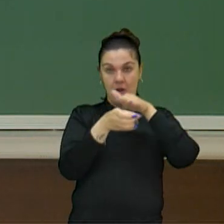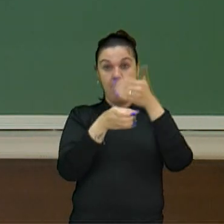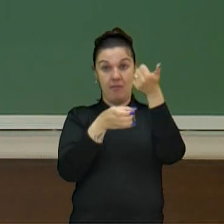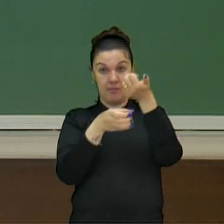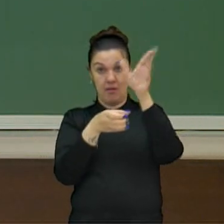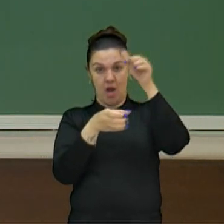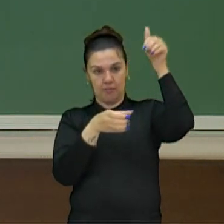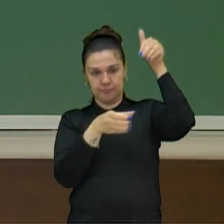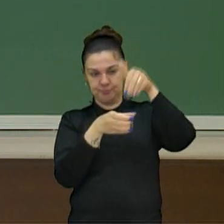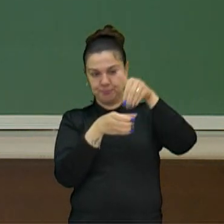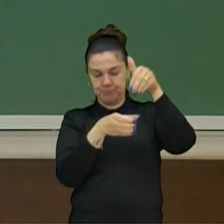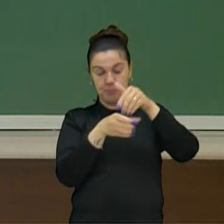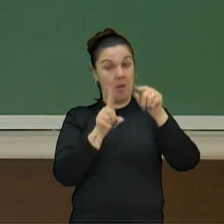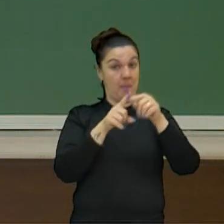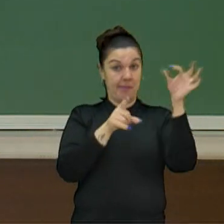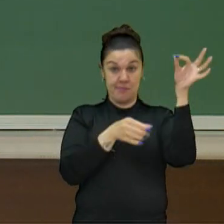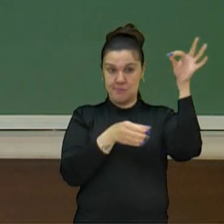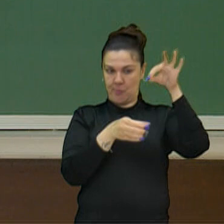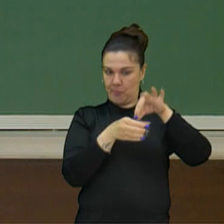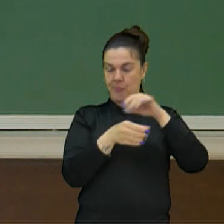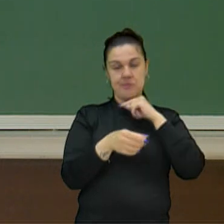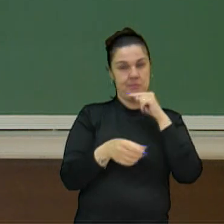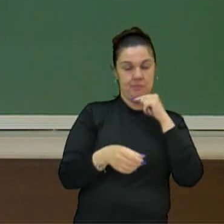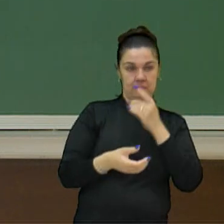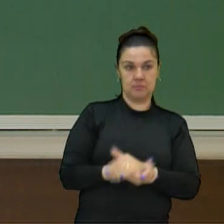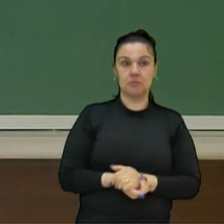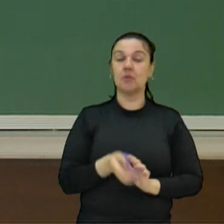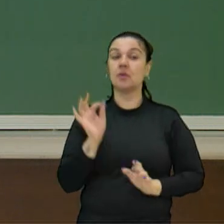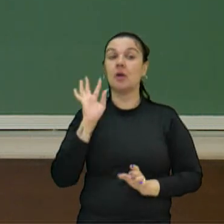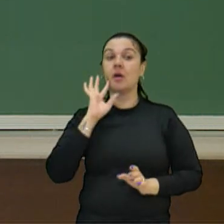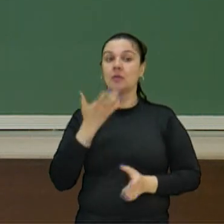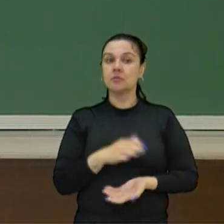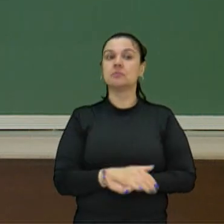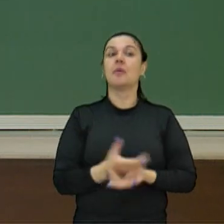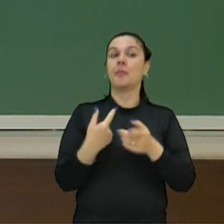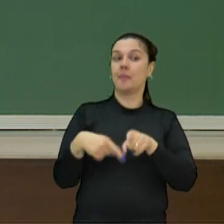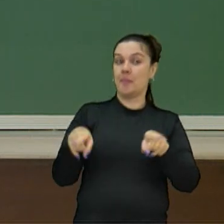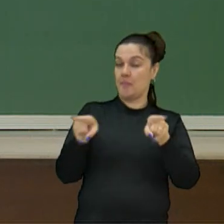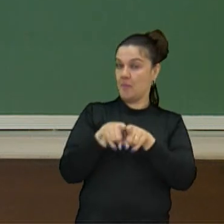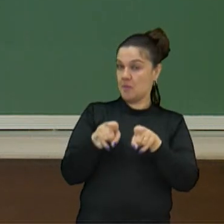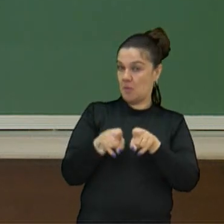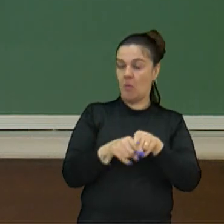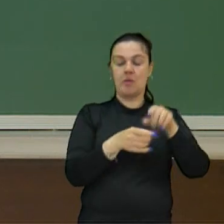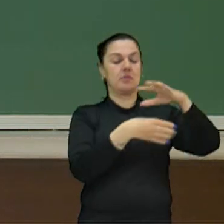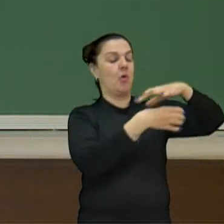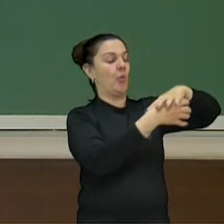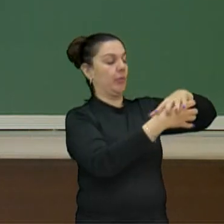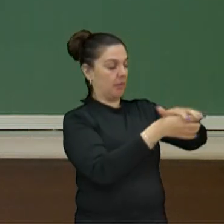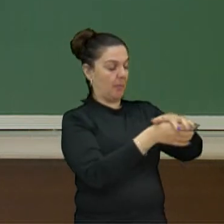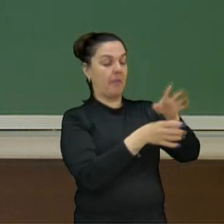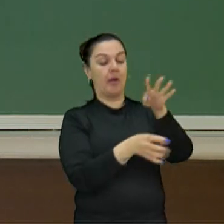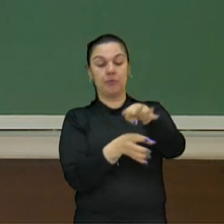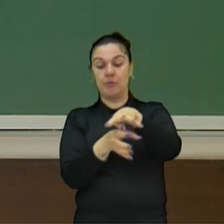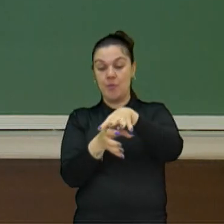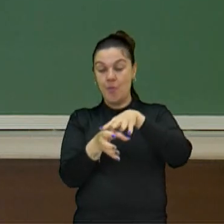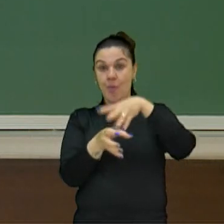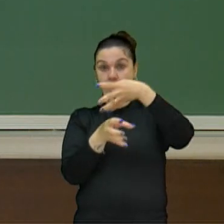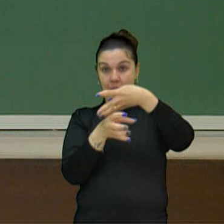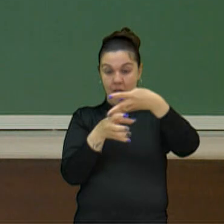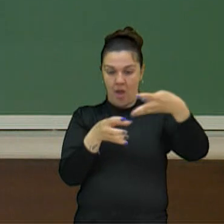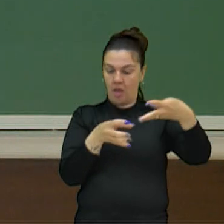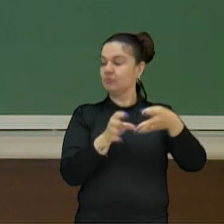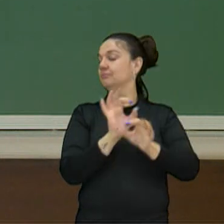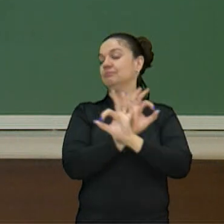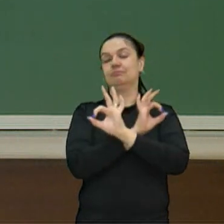entrar, mas as moscas não conseguiam chegar até a carne. O que ele viu? Novamente, os dois frascos, o que estava com a tampa, o que estava com a gaze,